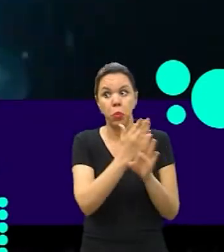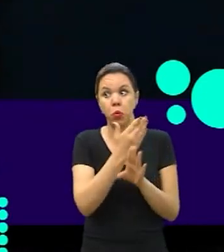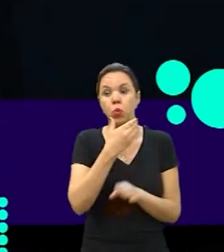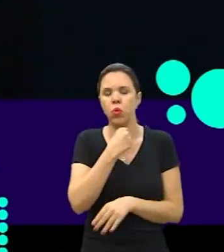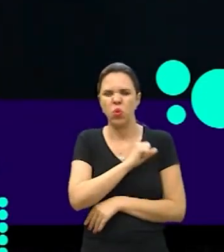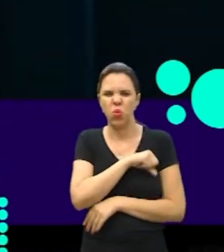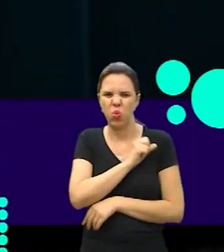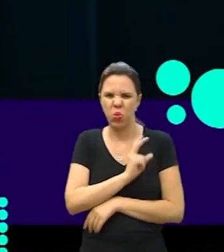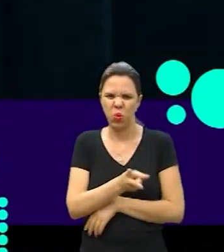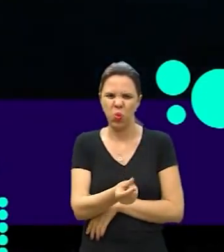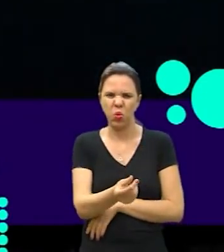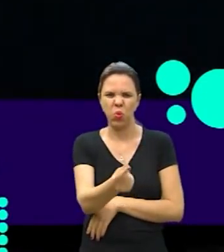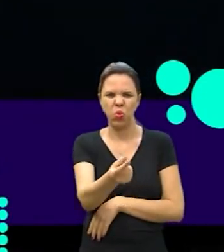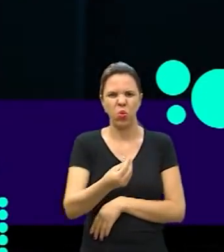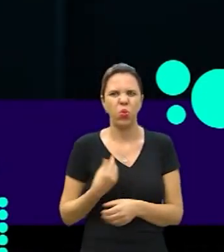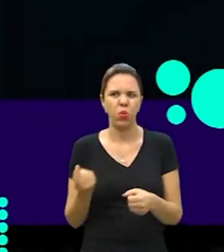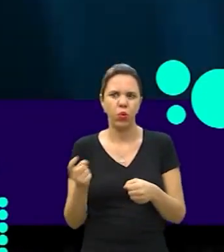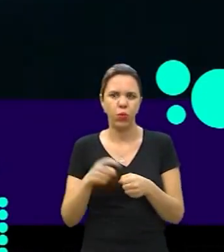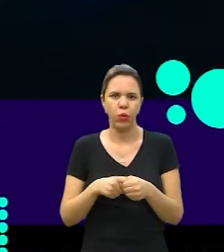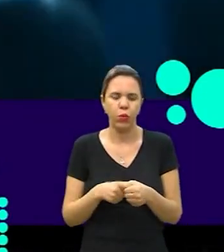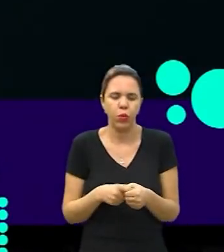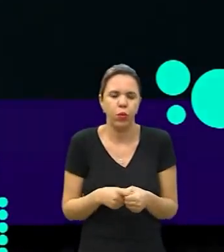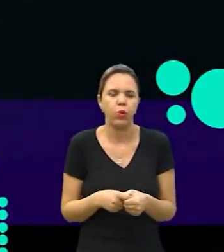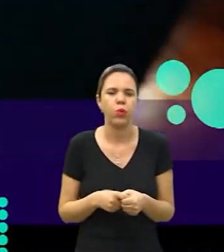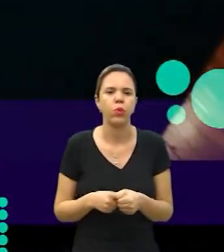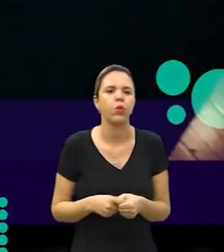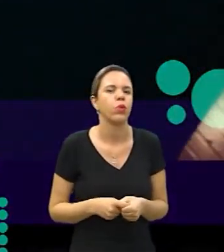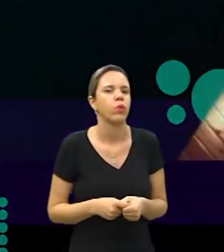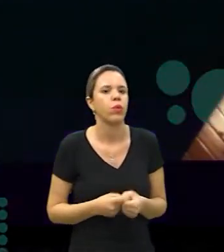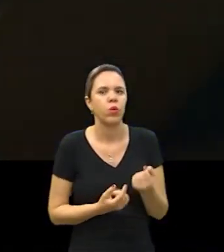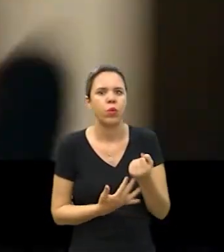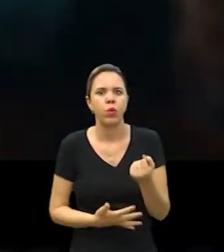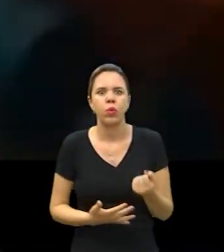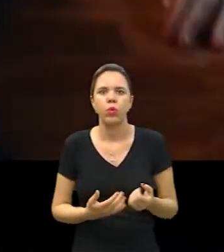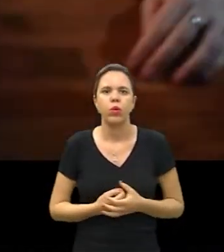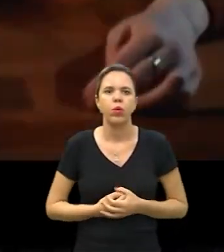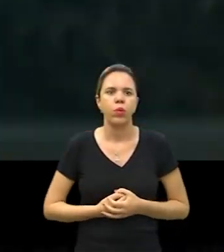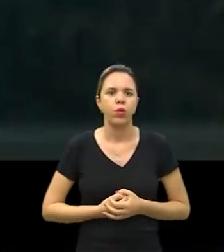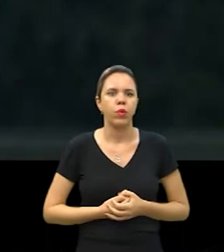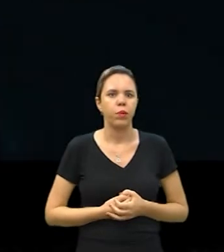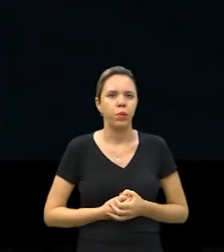que o mal sobreviveu e está de volta, mais sedento de sangue.